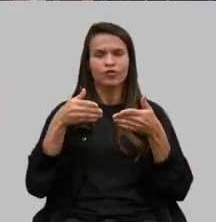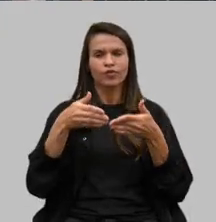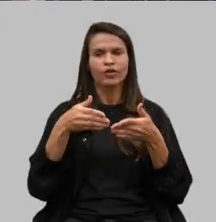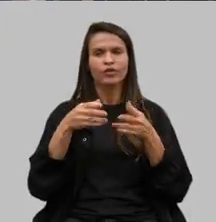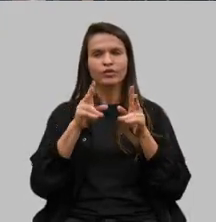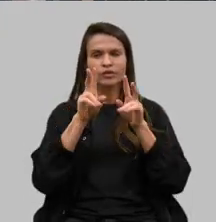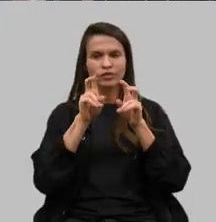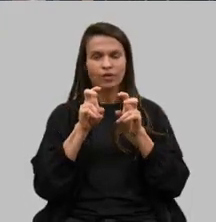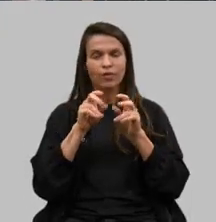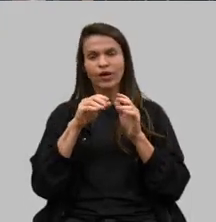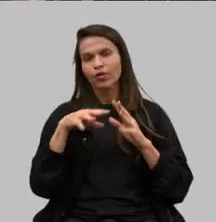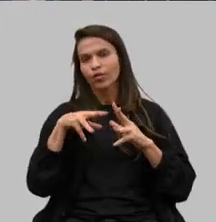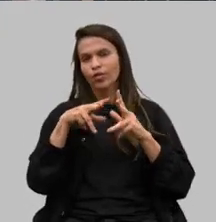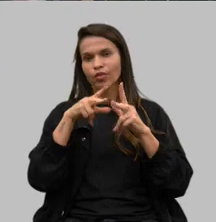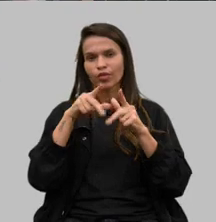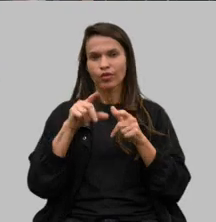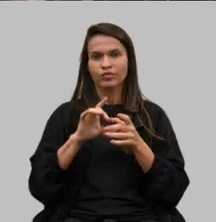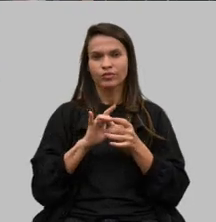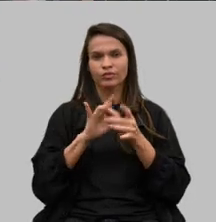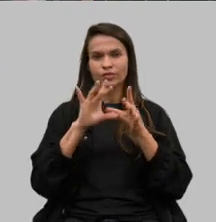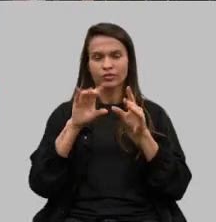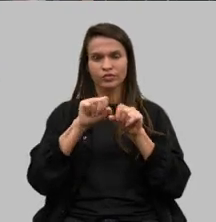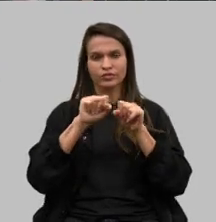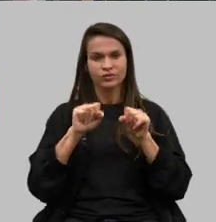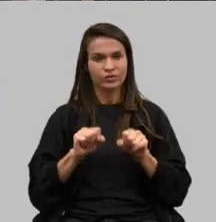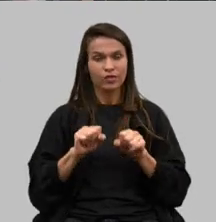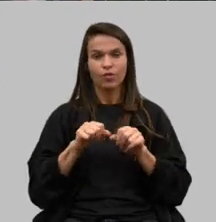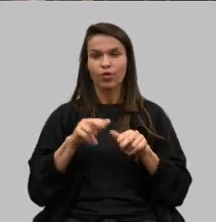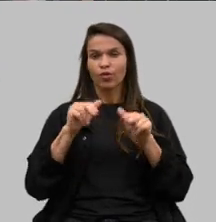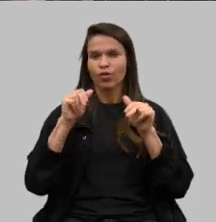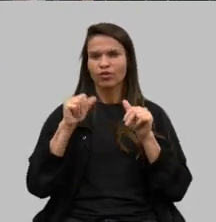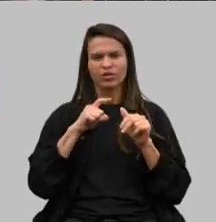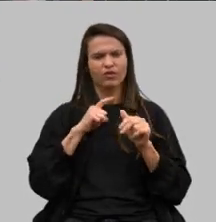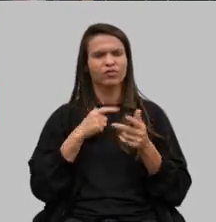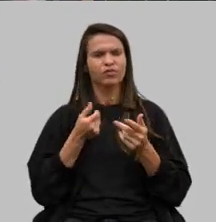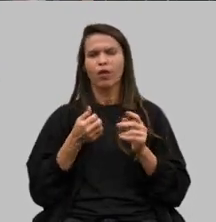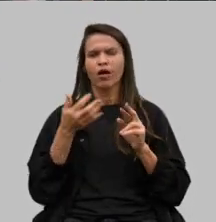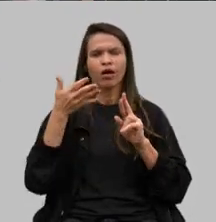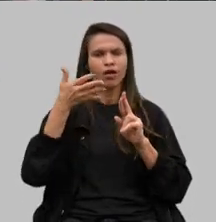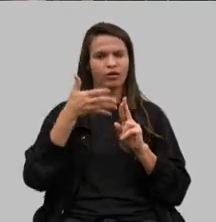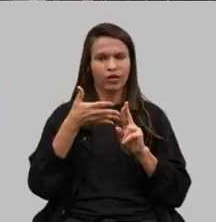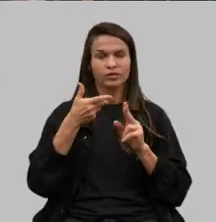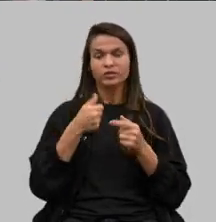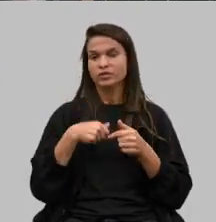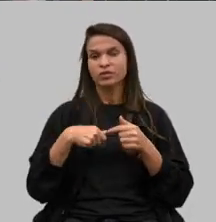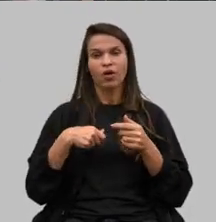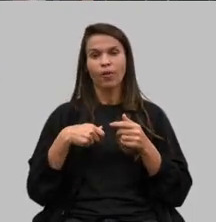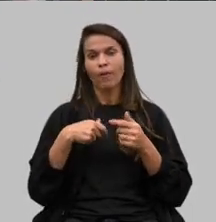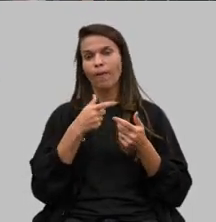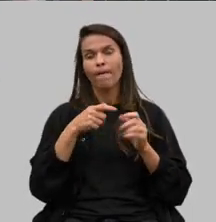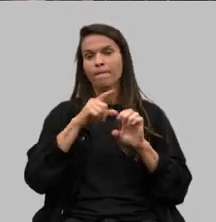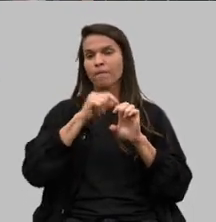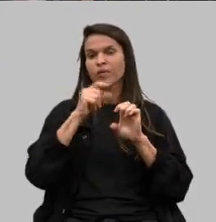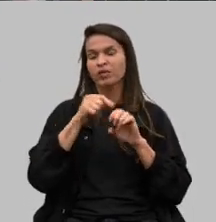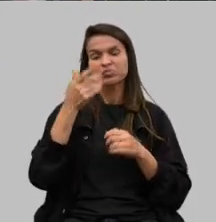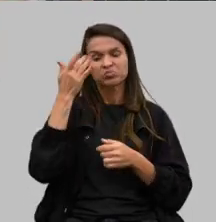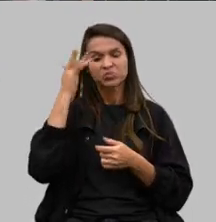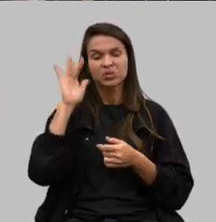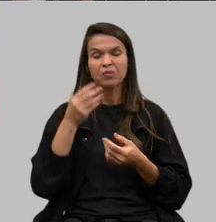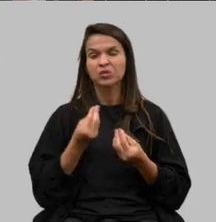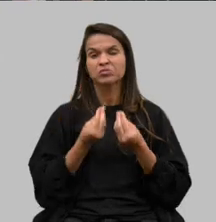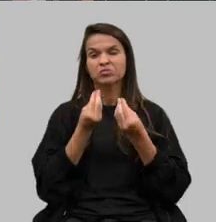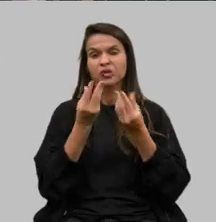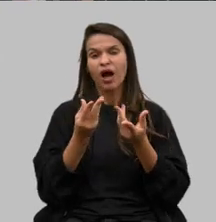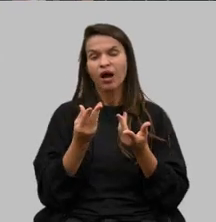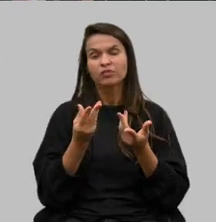para todos os atos autorizativos do sistema nós nunca tivemos tempos de referência então o empreendedor no sabe o que que ele precisa entregar e aí